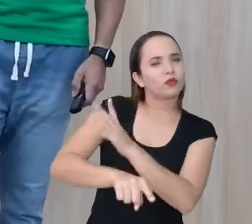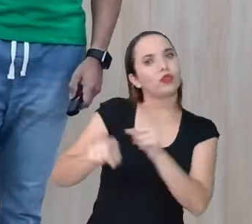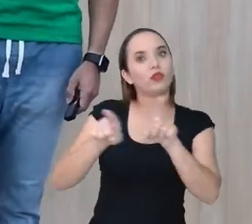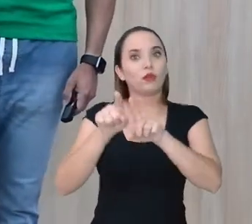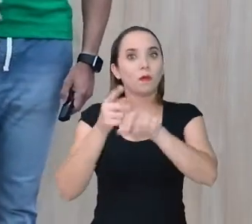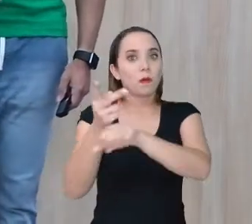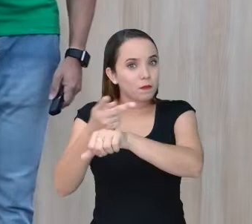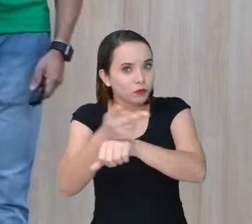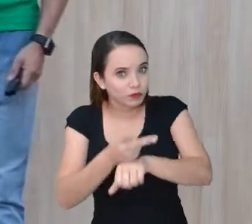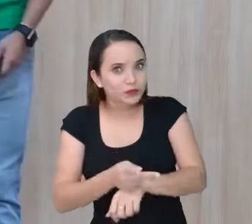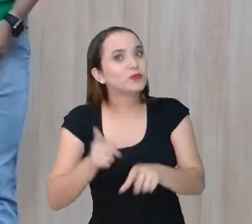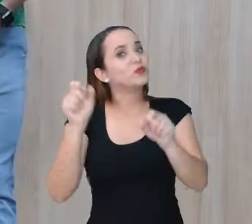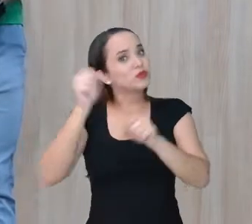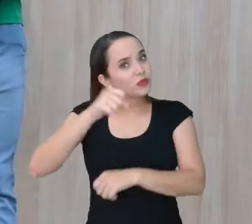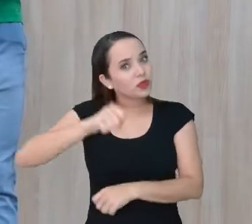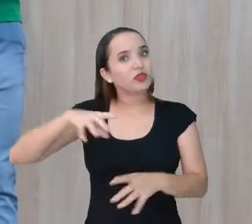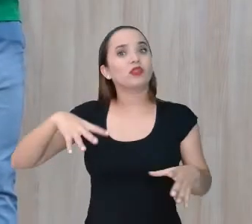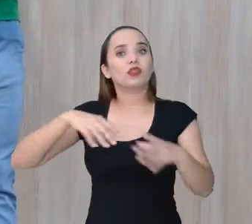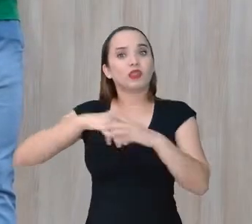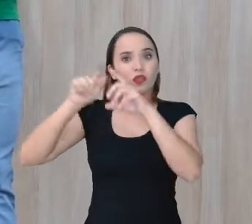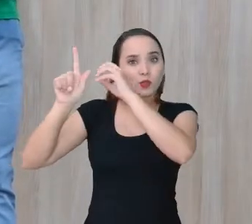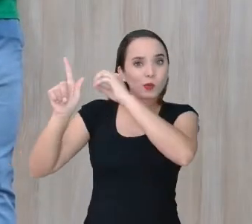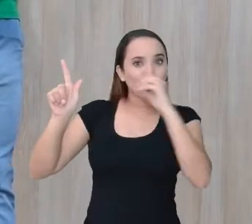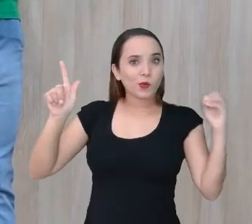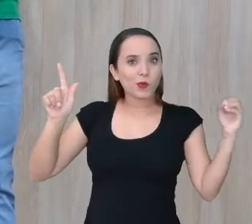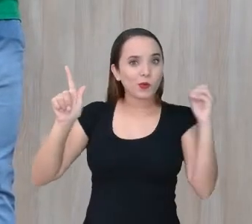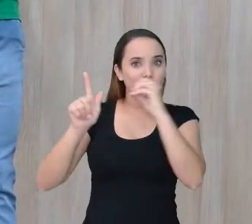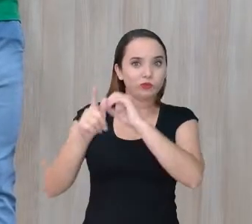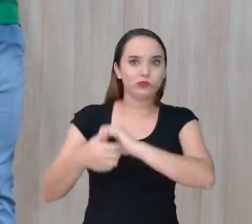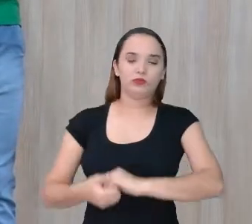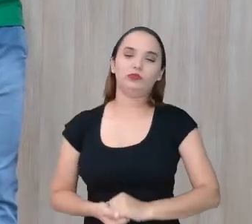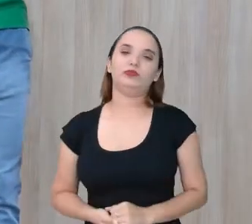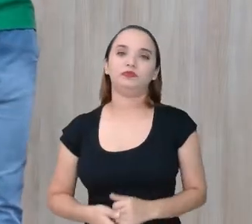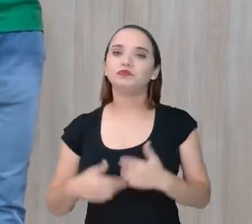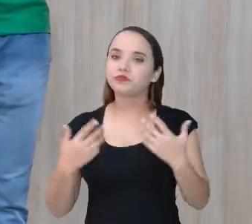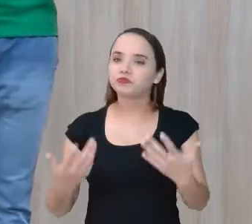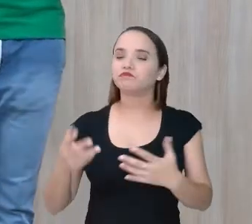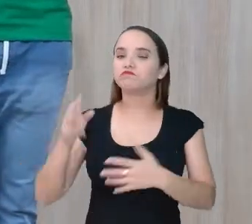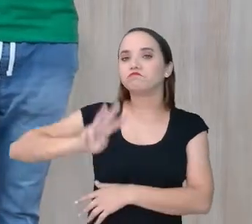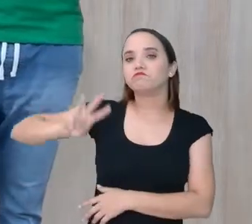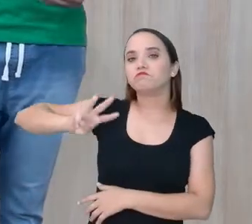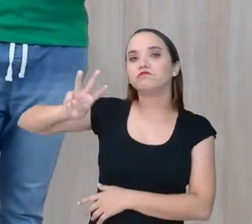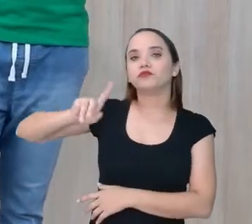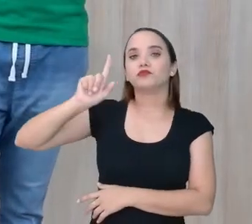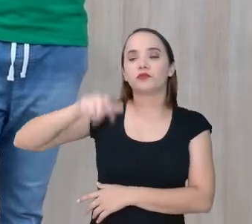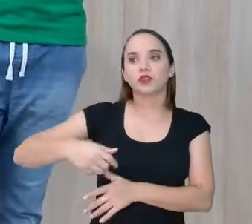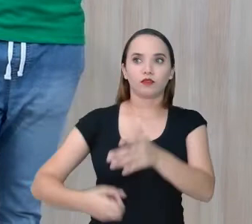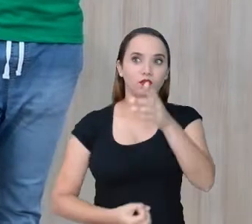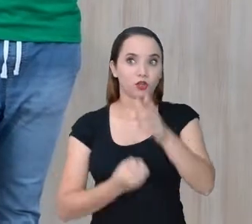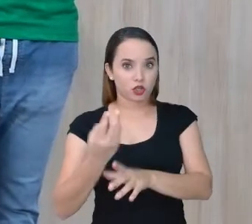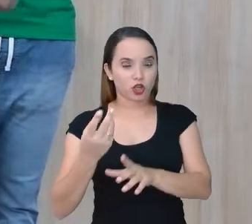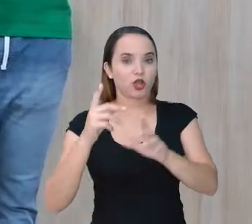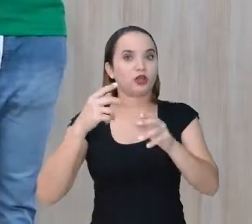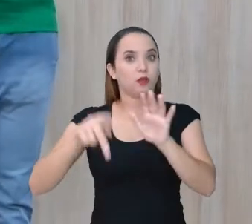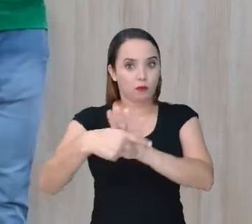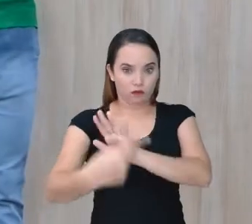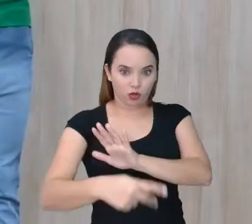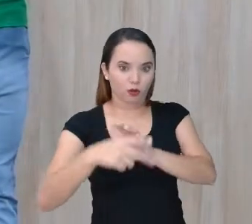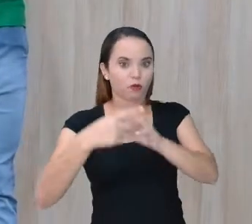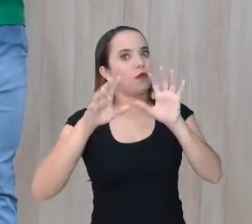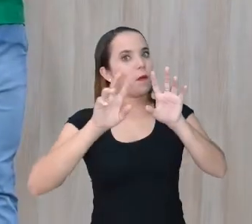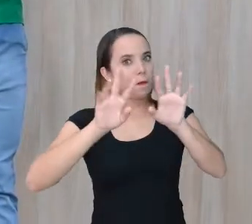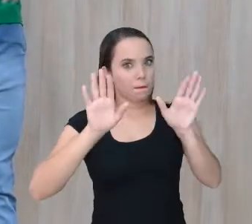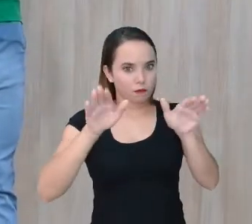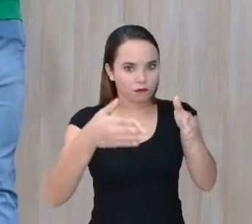desse site, certo? Então, como esse site foi criado como uma plataforma de pesquisa, claro